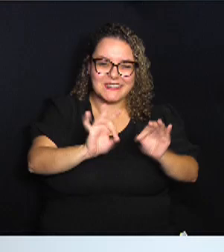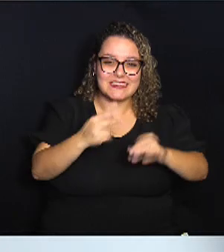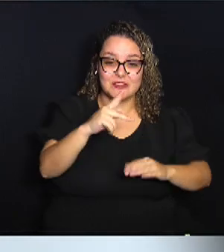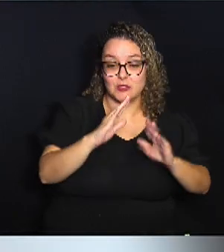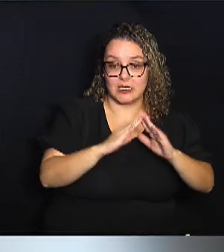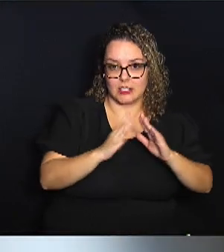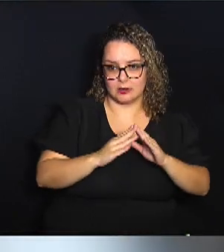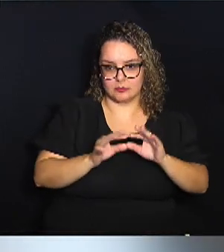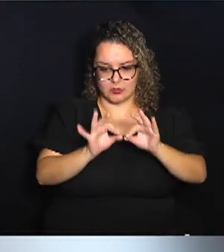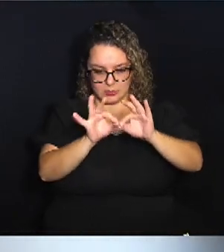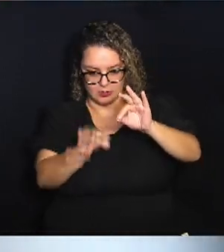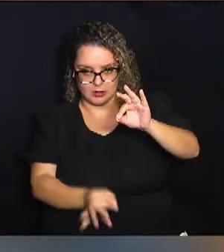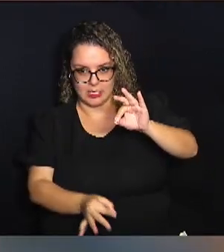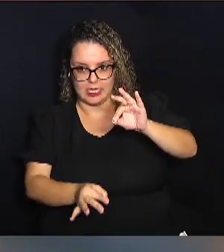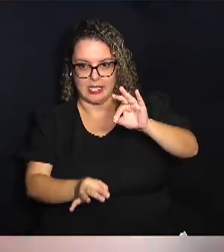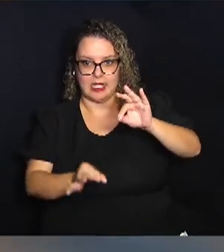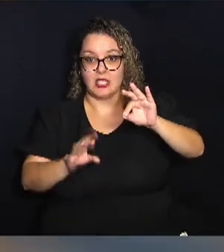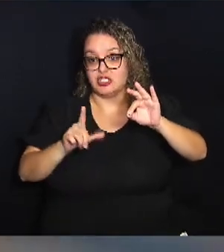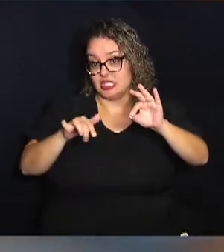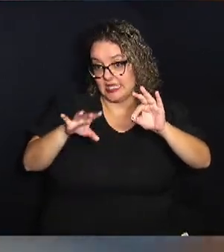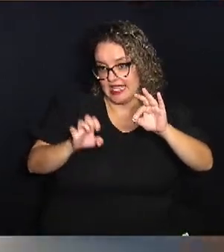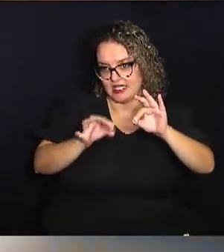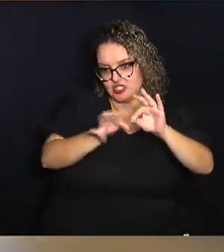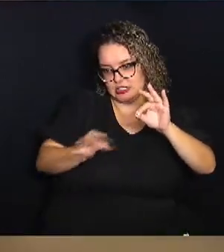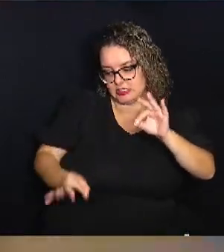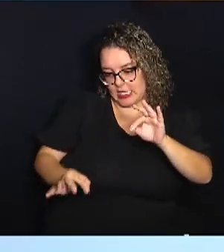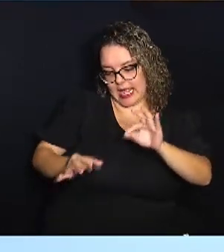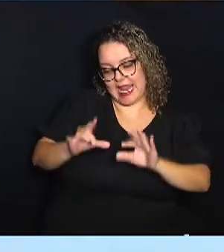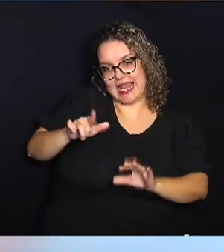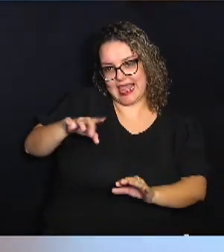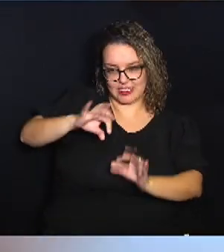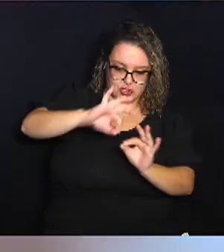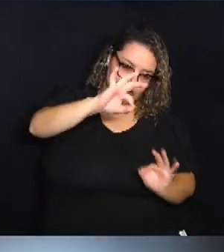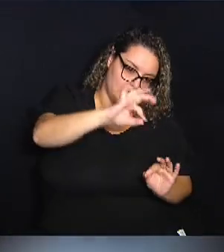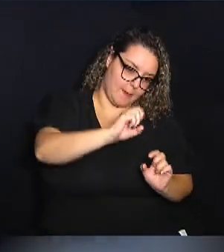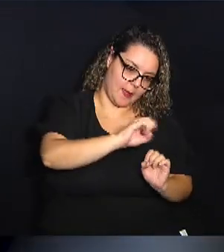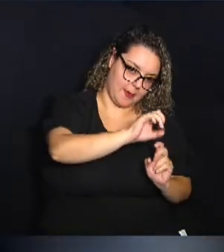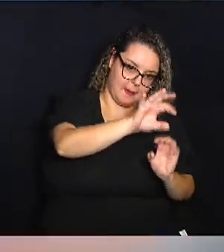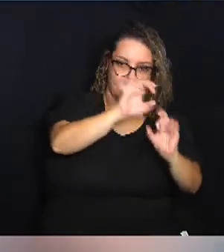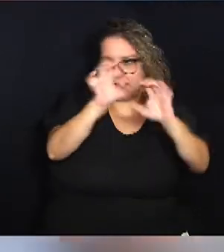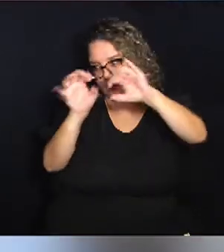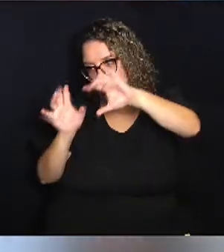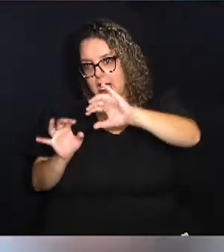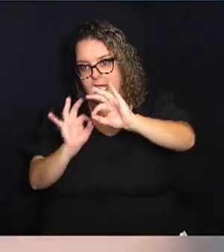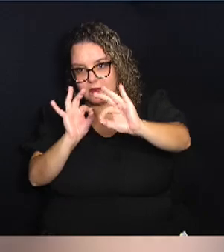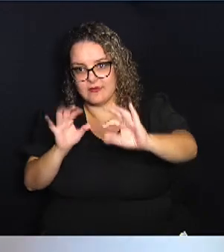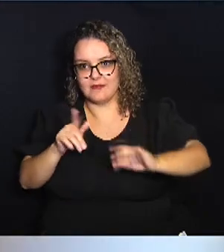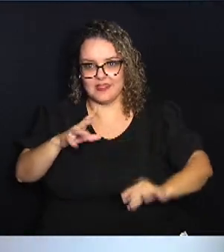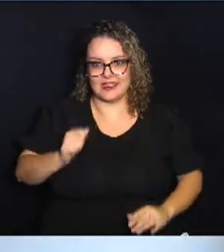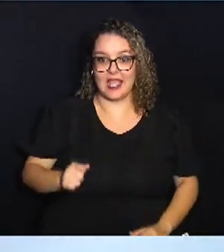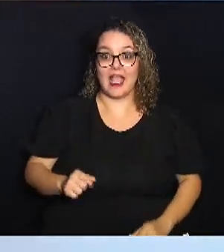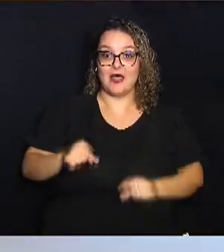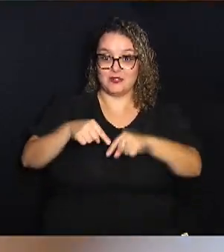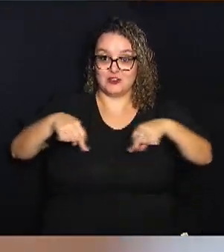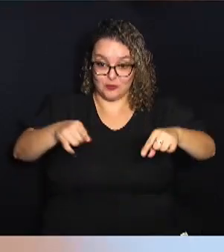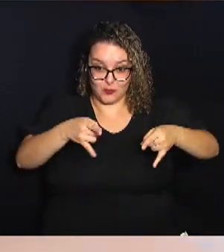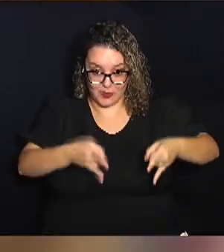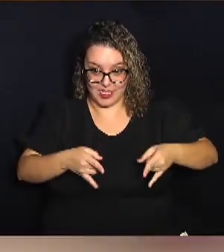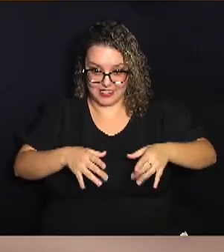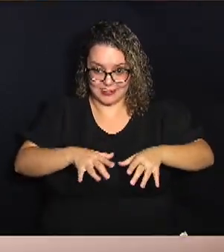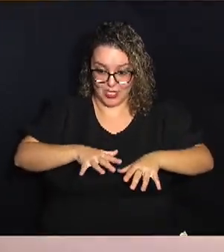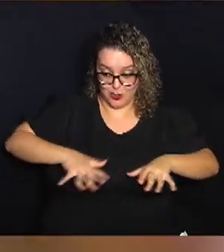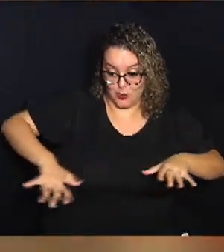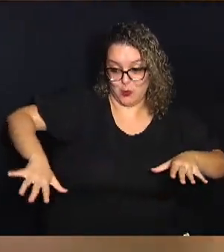em a gente colocar fitas de LED aqui, aí fita de LED um pouco aqui, fita de LED também vai aqui, fita de LED aqui. Aí o seu quarto gamer, eu fiz nesse